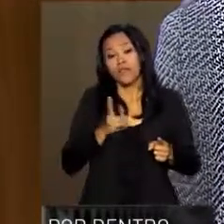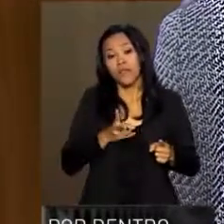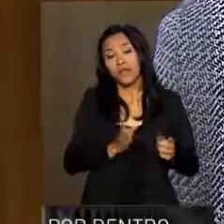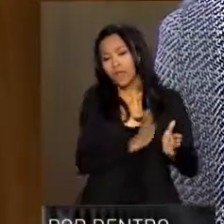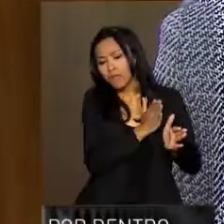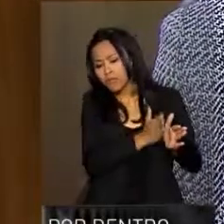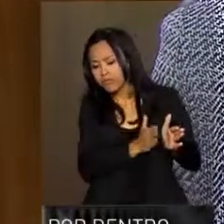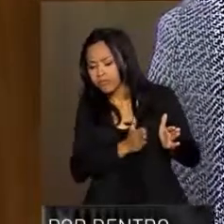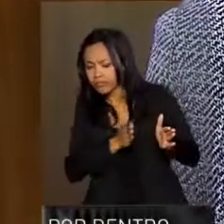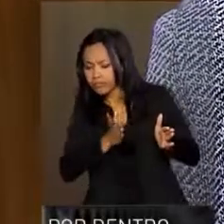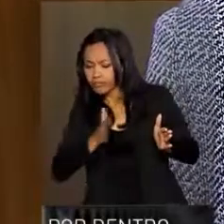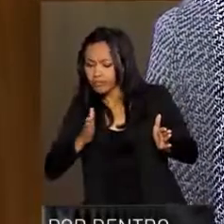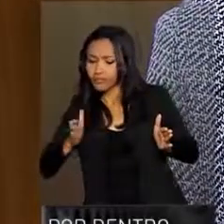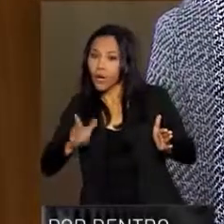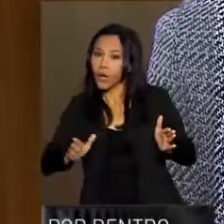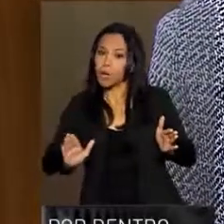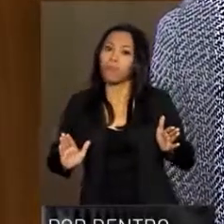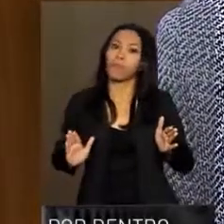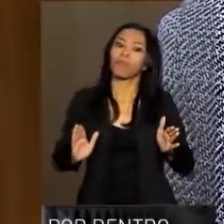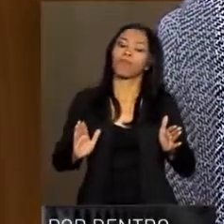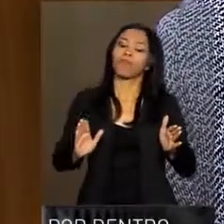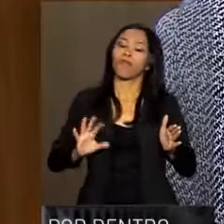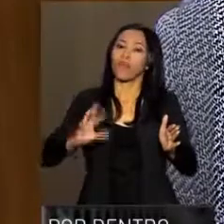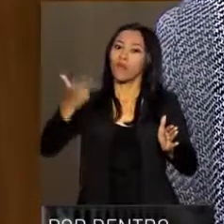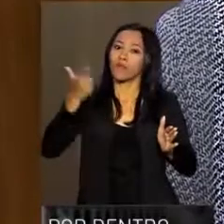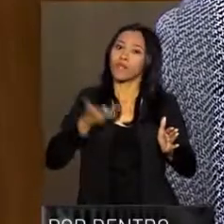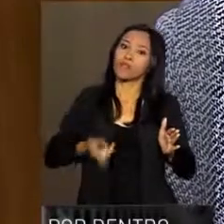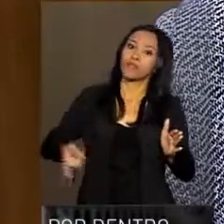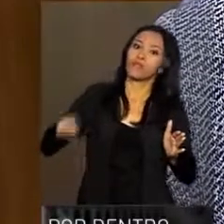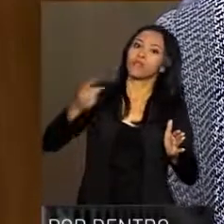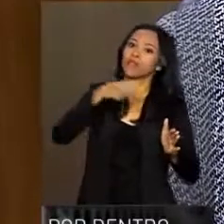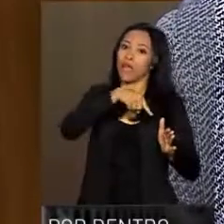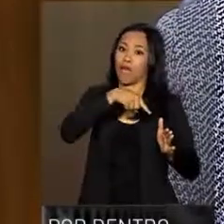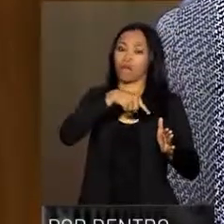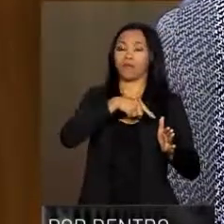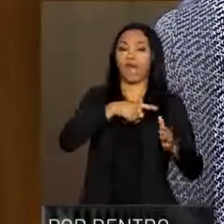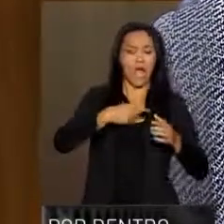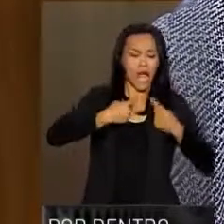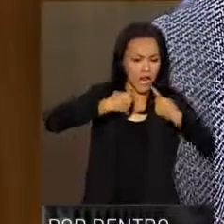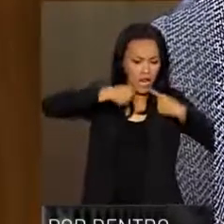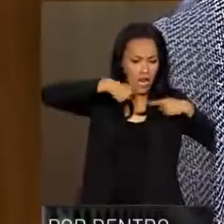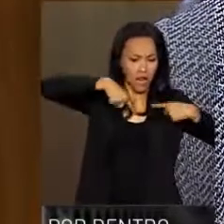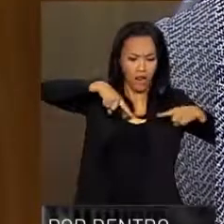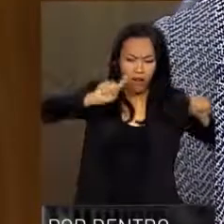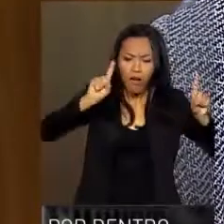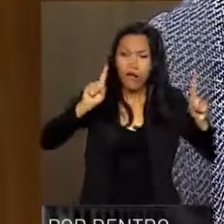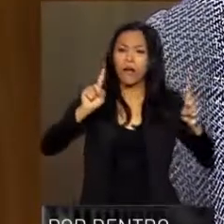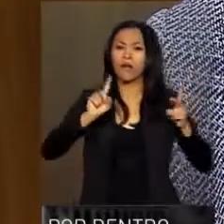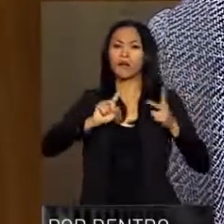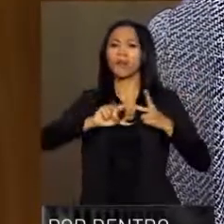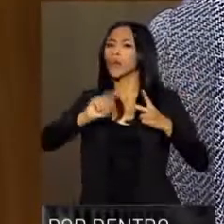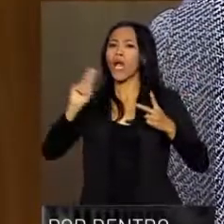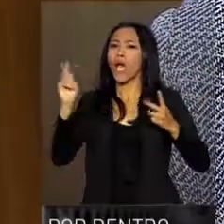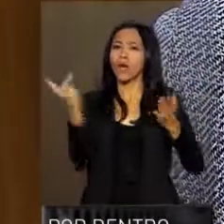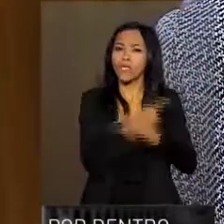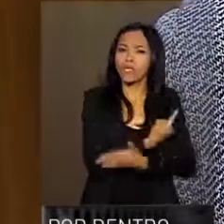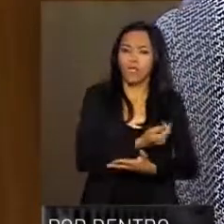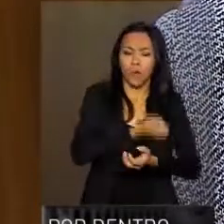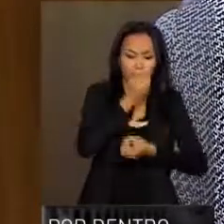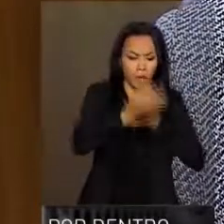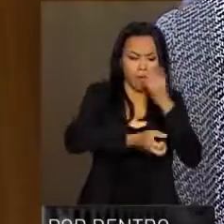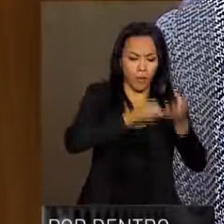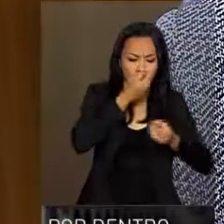no yale mesmo quando ela faz quando tem a denúncia quando tem toda a coleta dos do fato então isso é